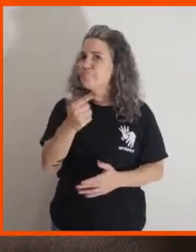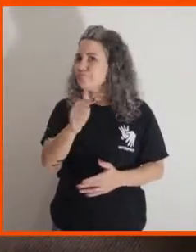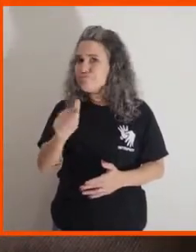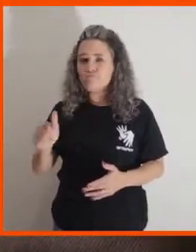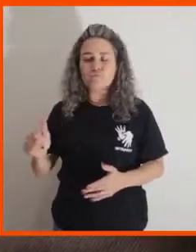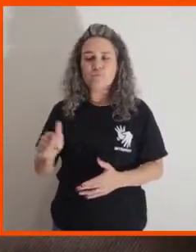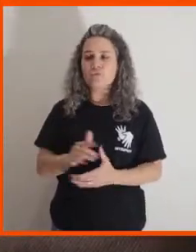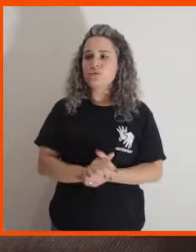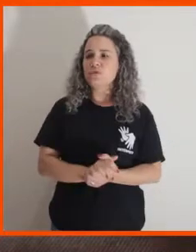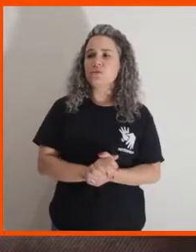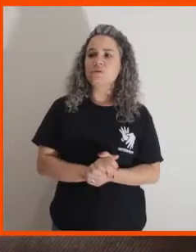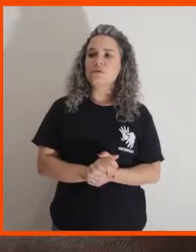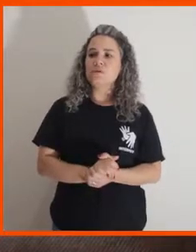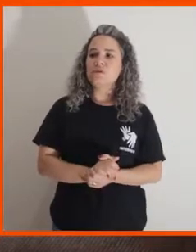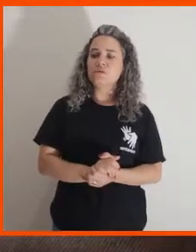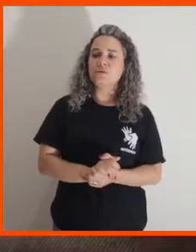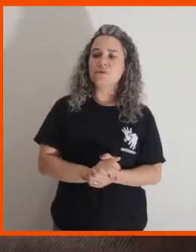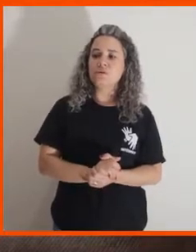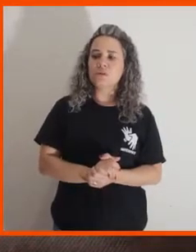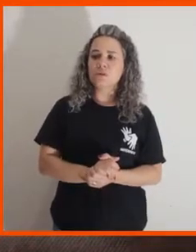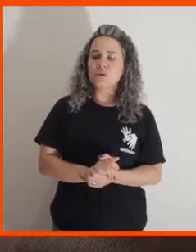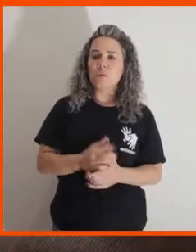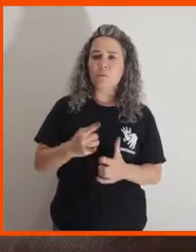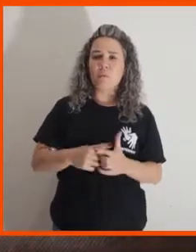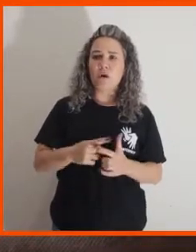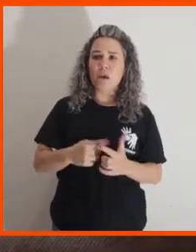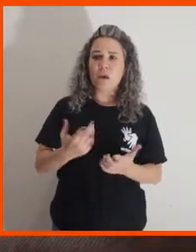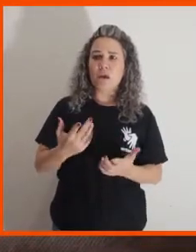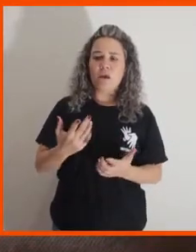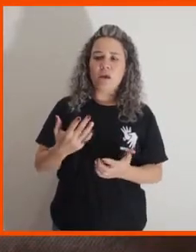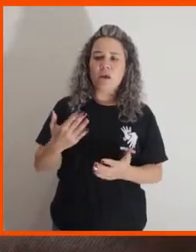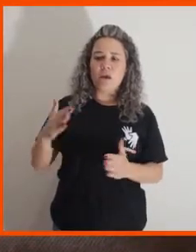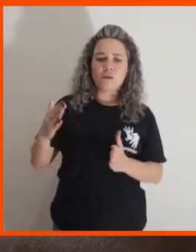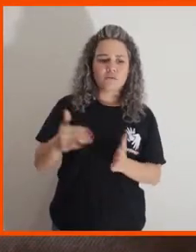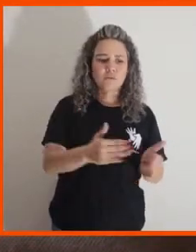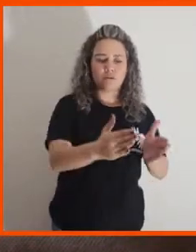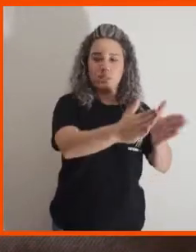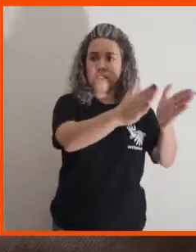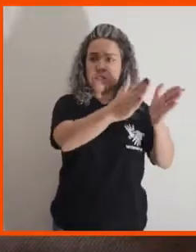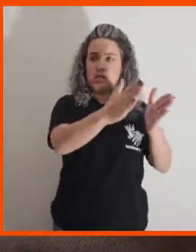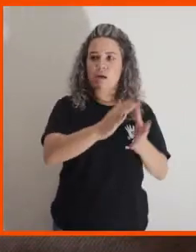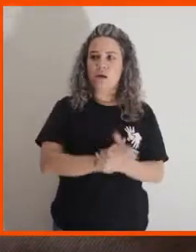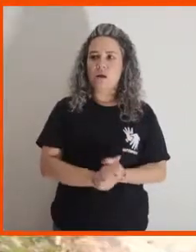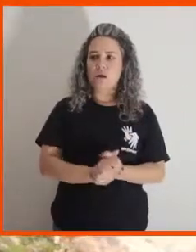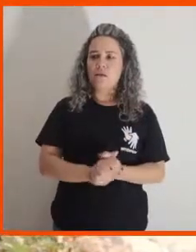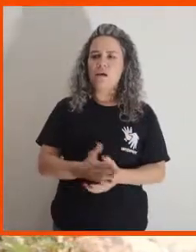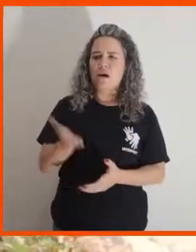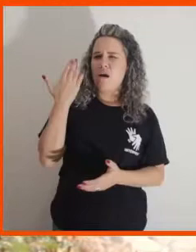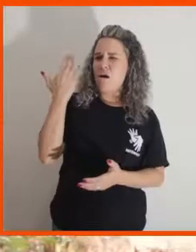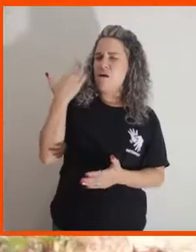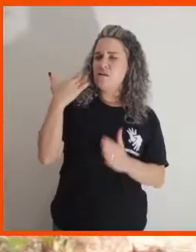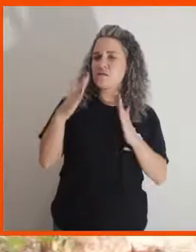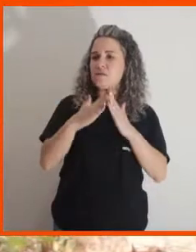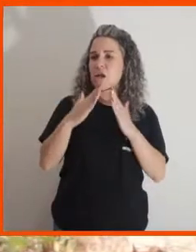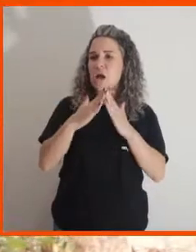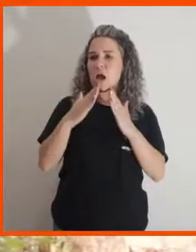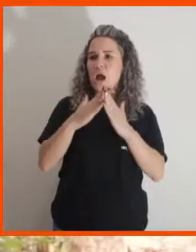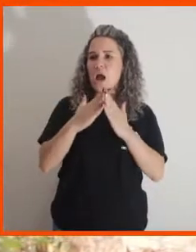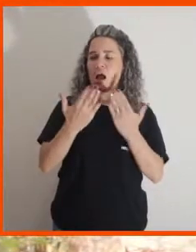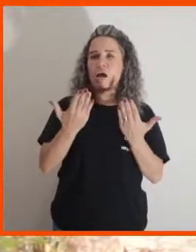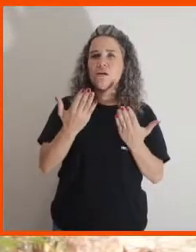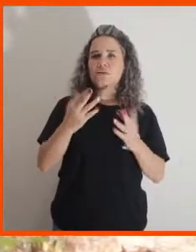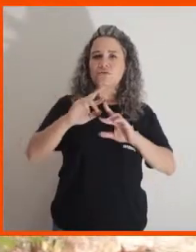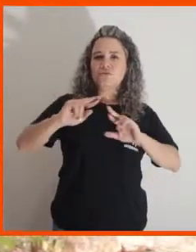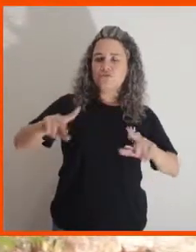chique demais, tá muito moderno. Antes as casas eram todas igual é aquela lá do Tioreliano, né? Só chão